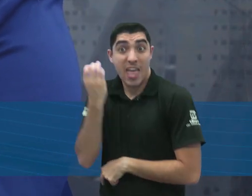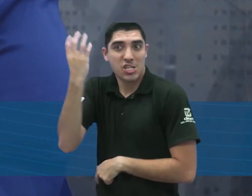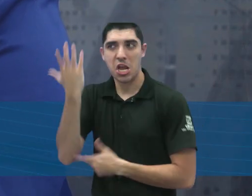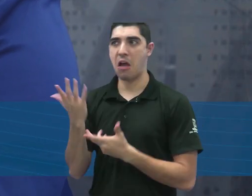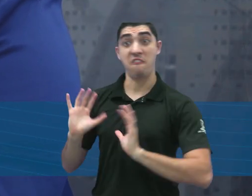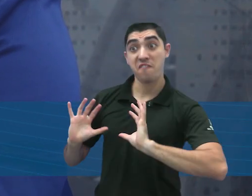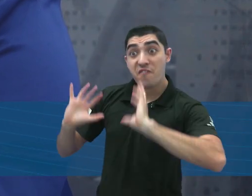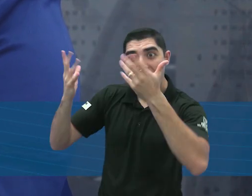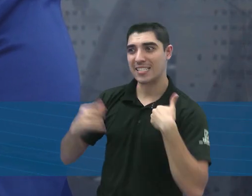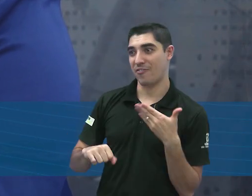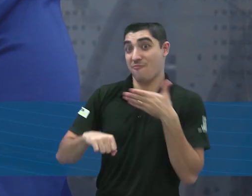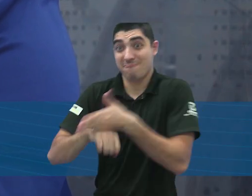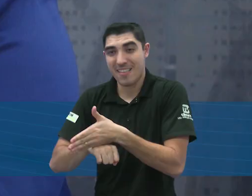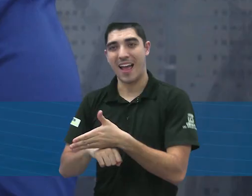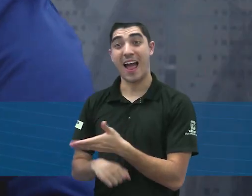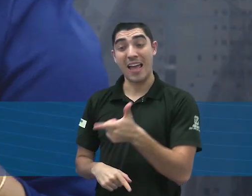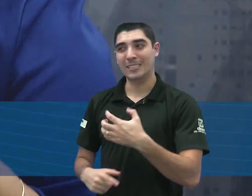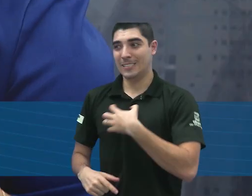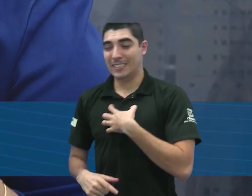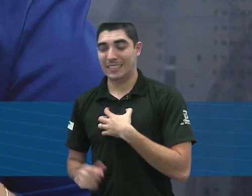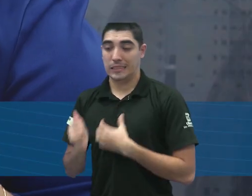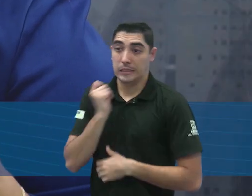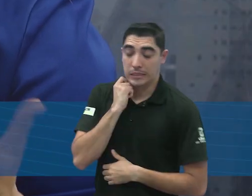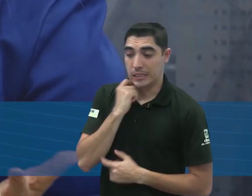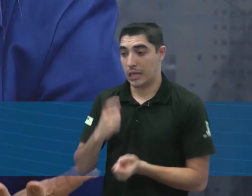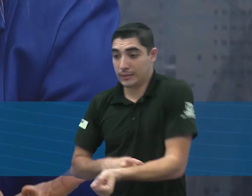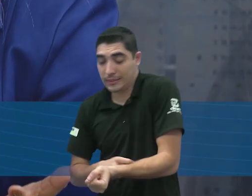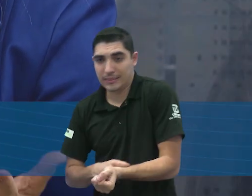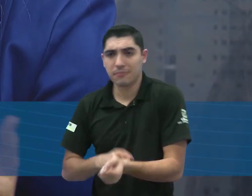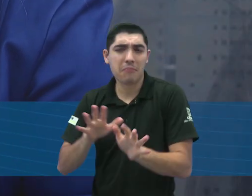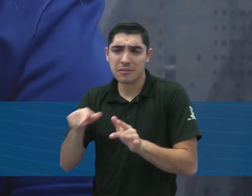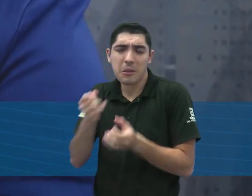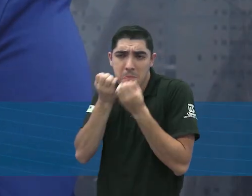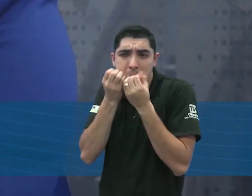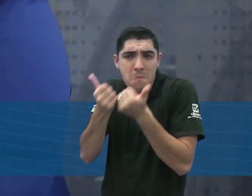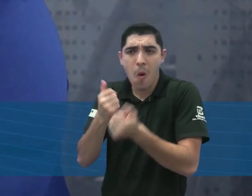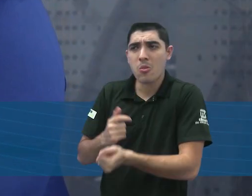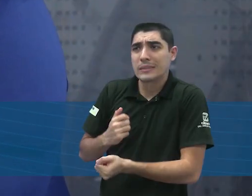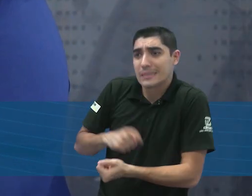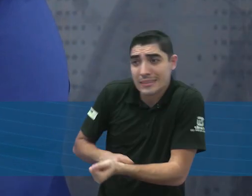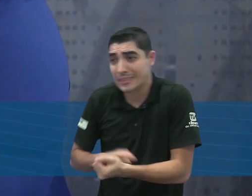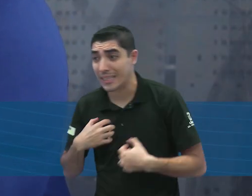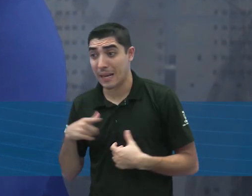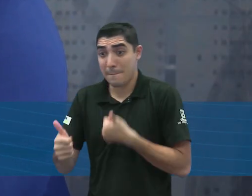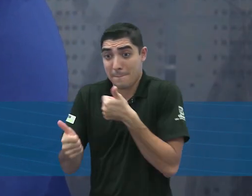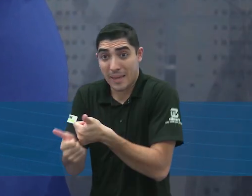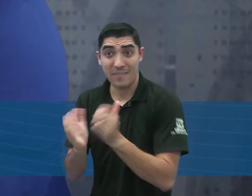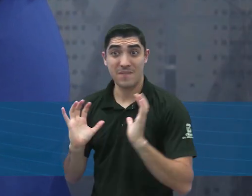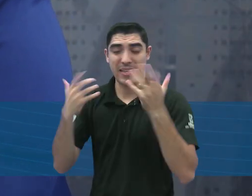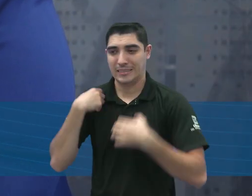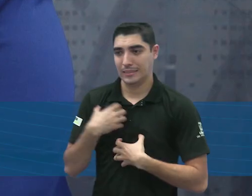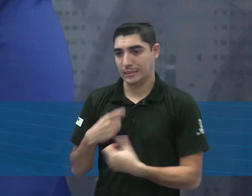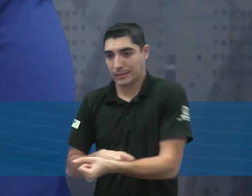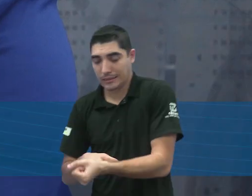evento que a gente vai fazer comemorativo, né? A gente fica estressado, mas é o estresse positivo, né? Daquela comemoração que vai chegar, daquele momento que